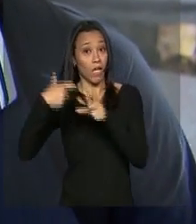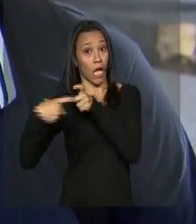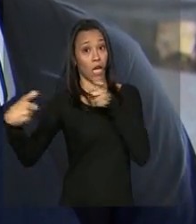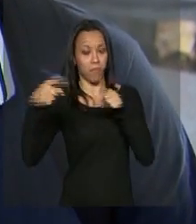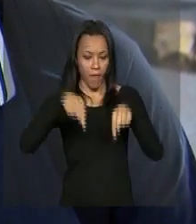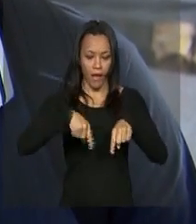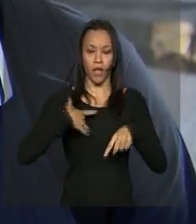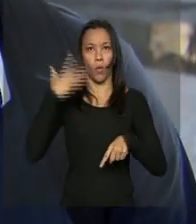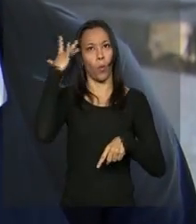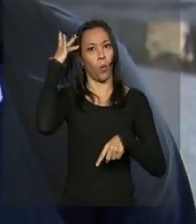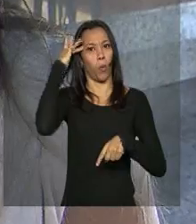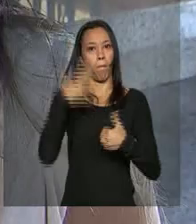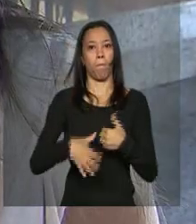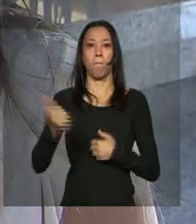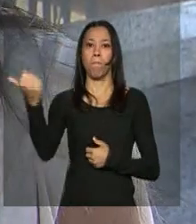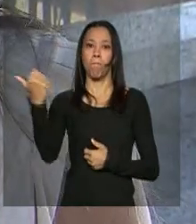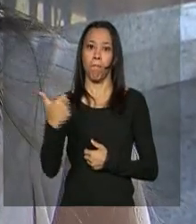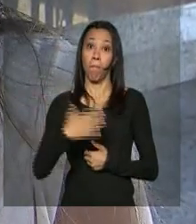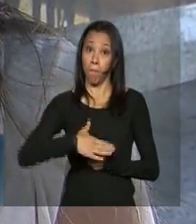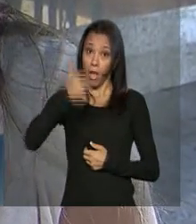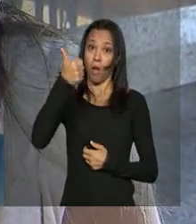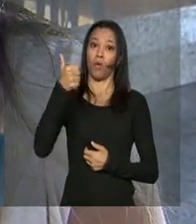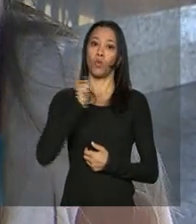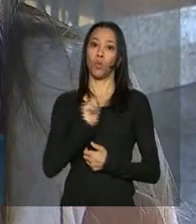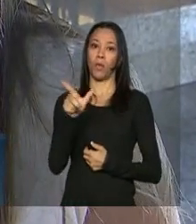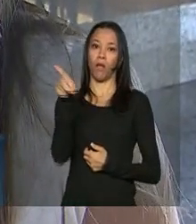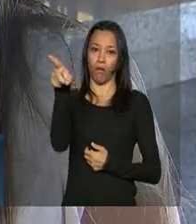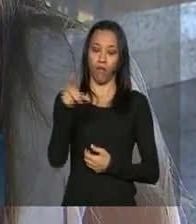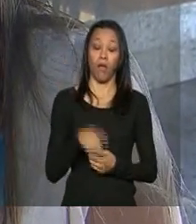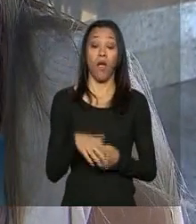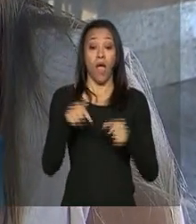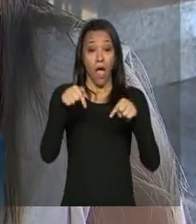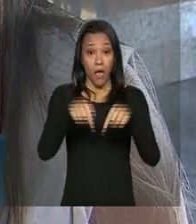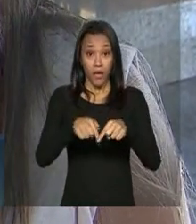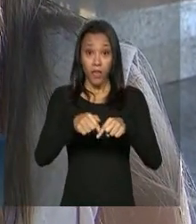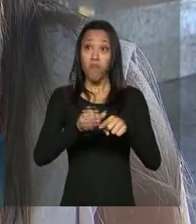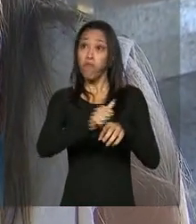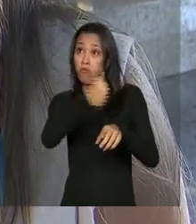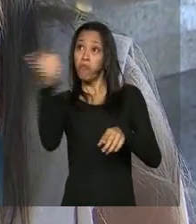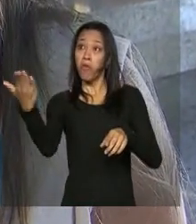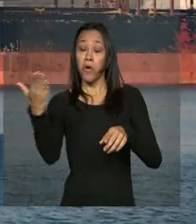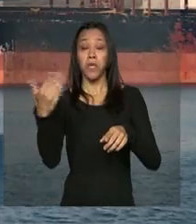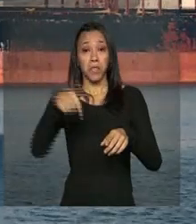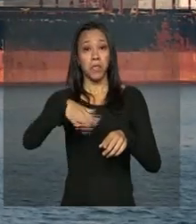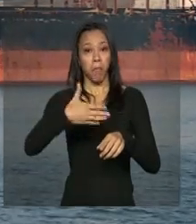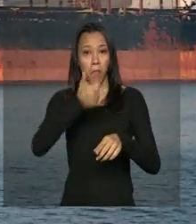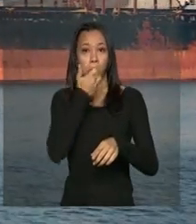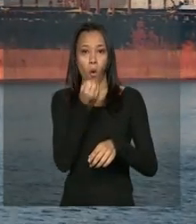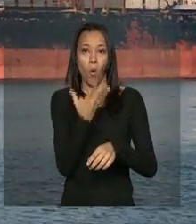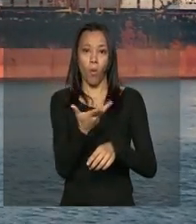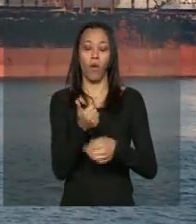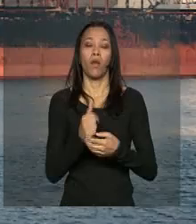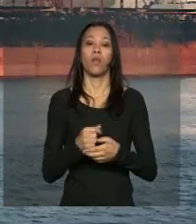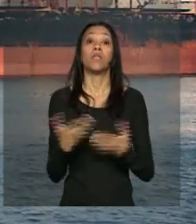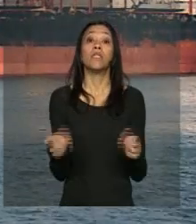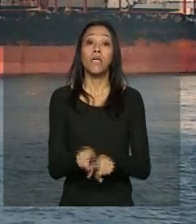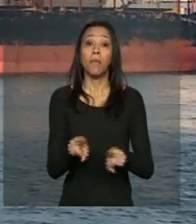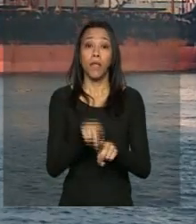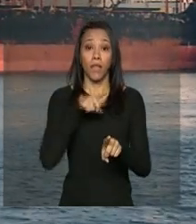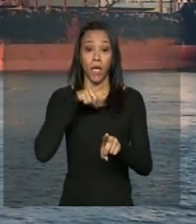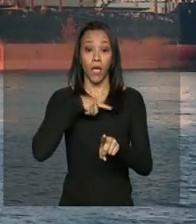o mais confortável que nós temos. A qualidade está muito boa, inclusive com aeroportos de fora do país, eu acho. As concessões incluem